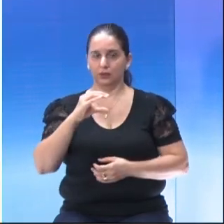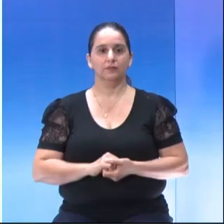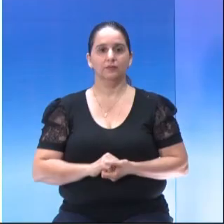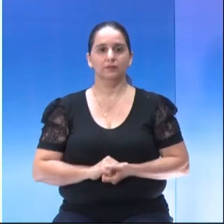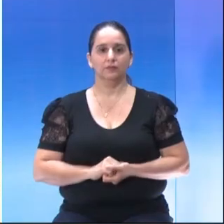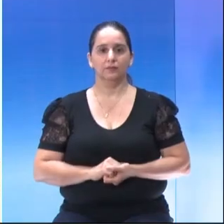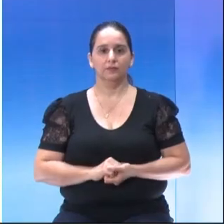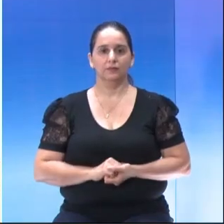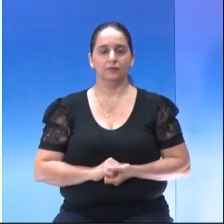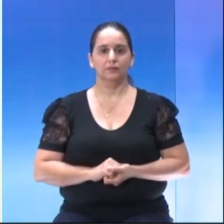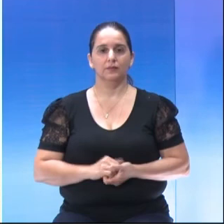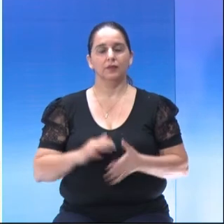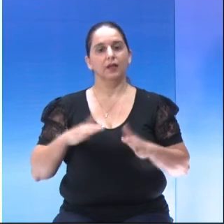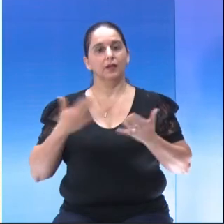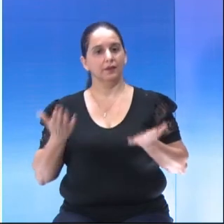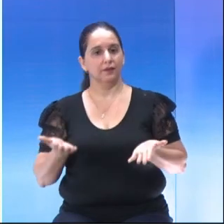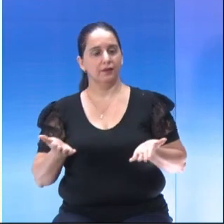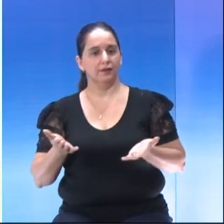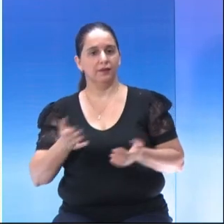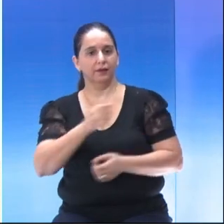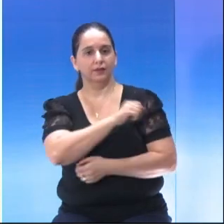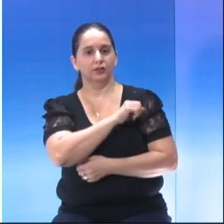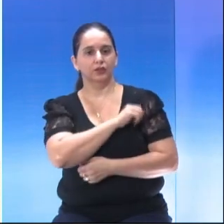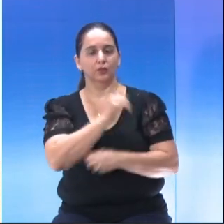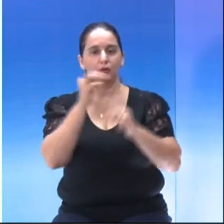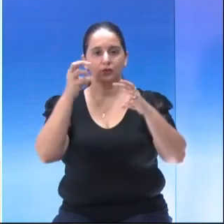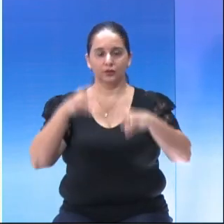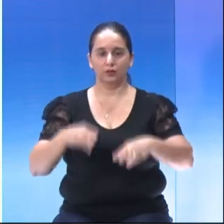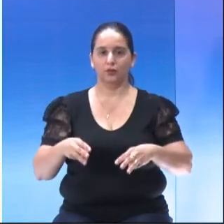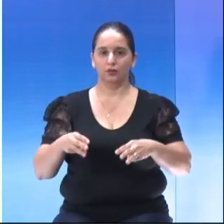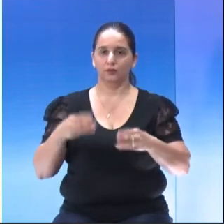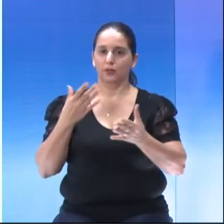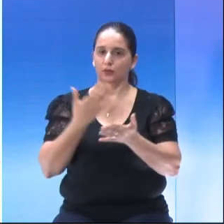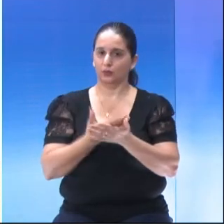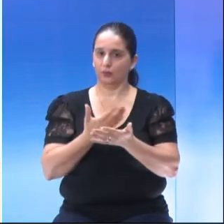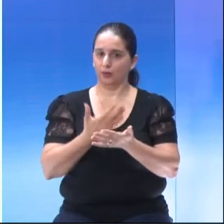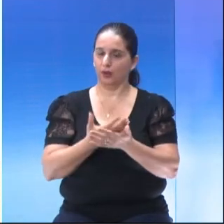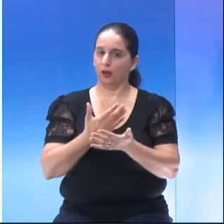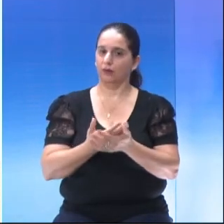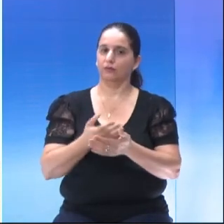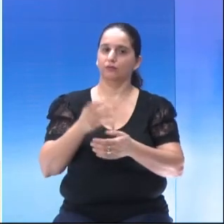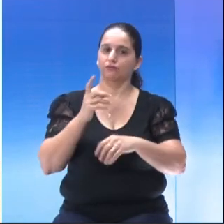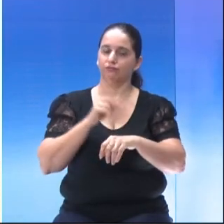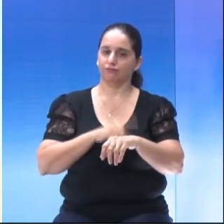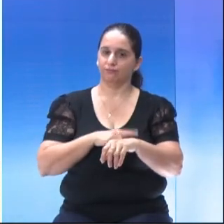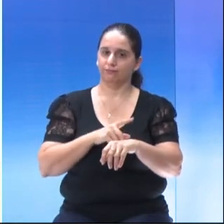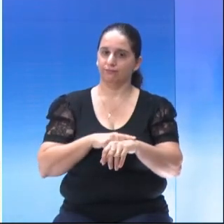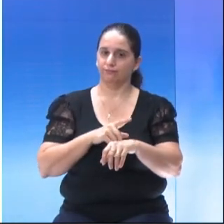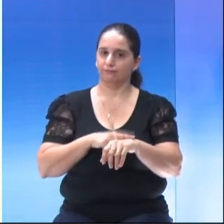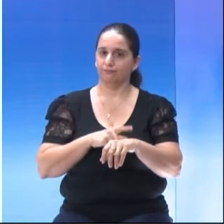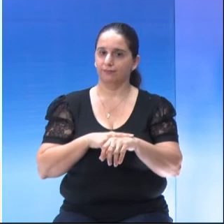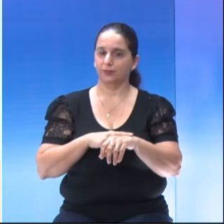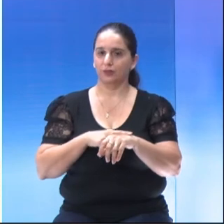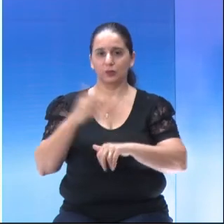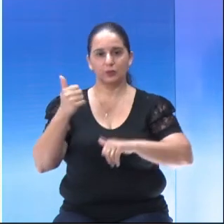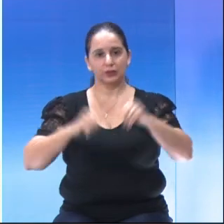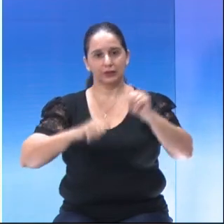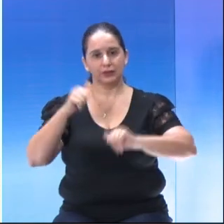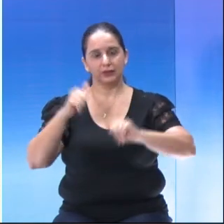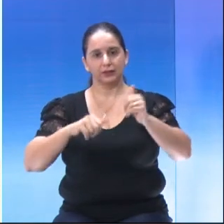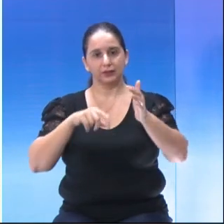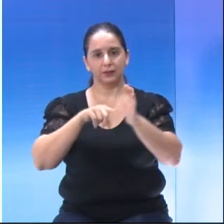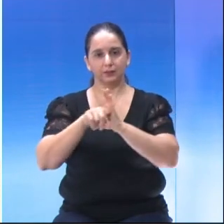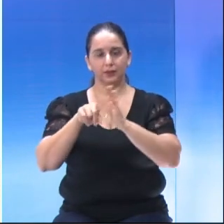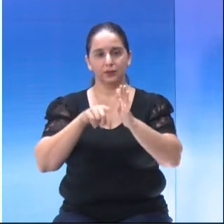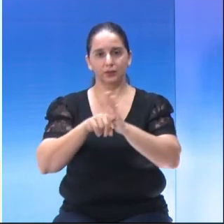255. É isso, gente. Chegamos ao final de mais uma aula, de mais uma análise das questões